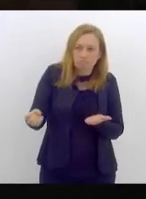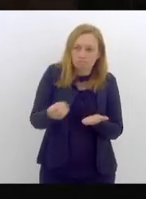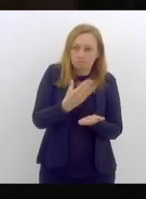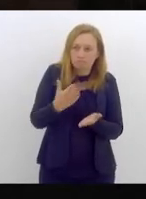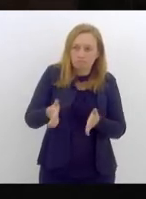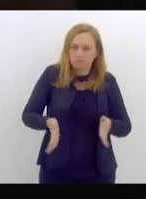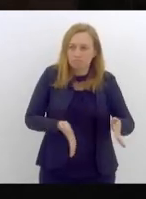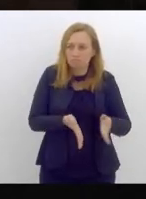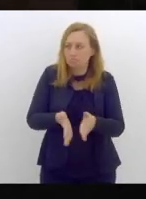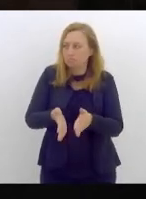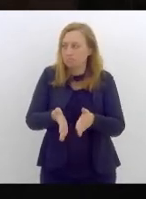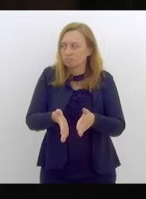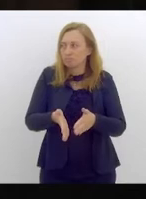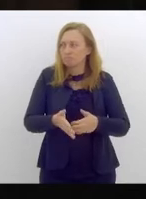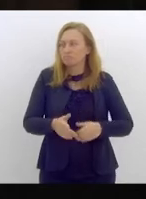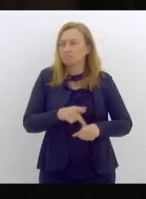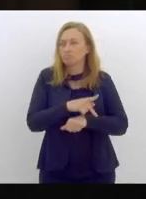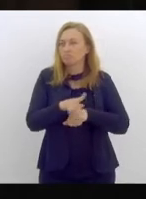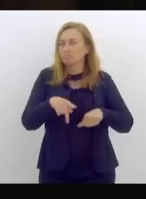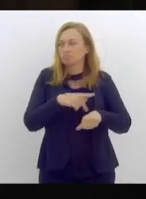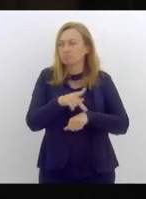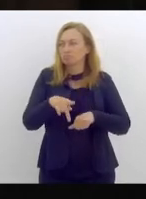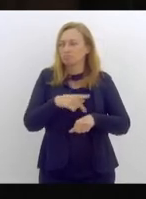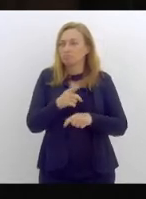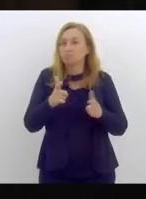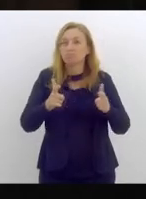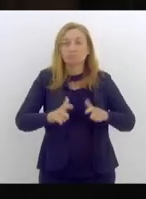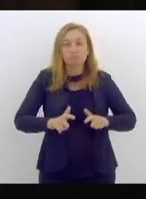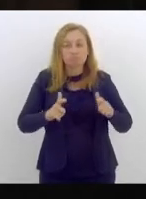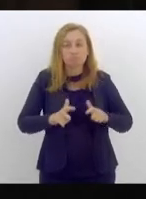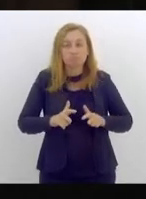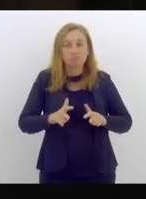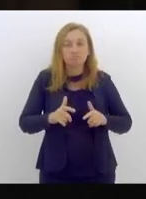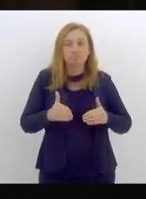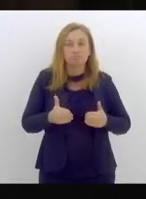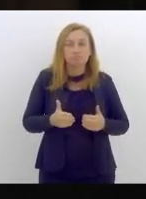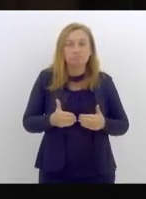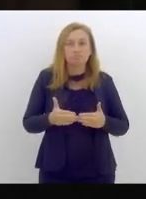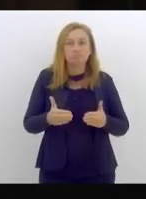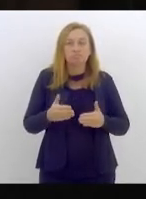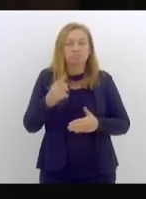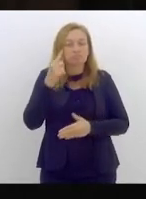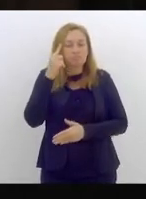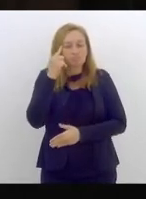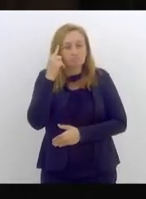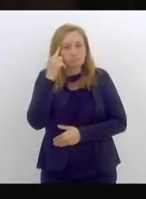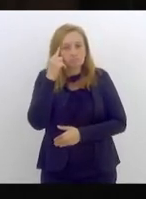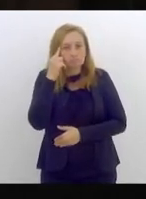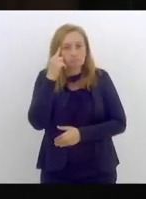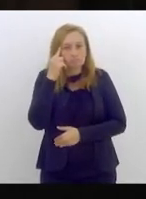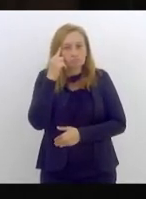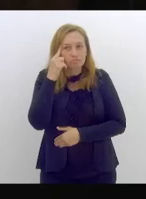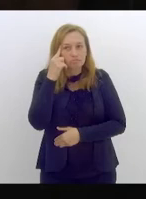vida neste país onde eu começo a repensar no